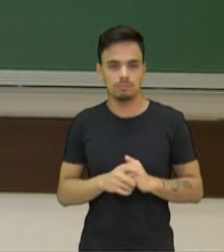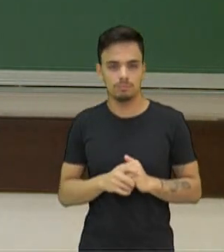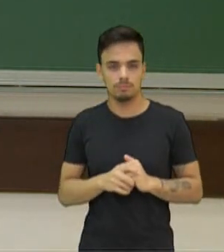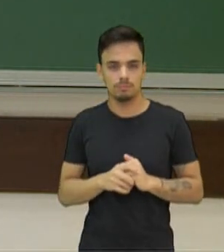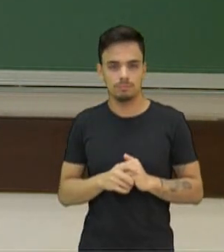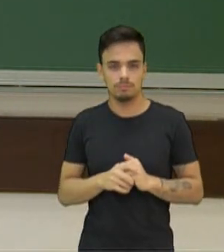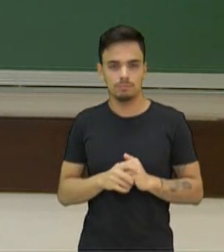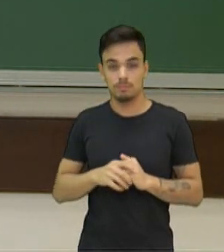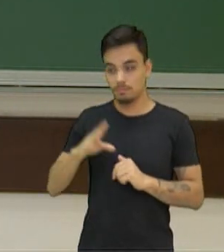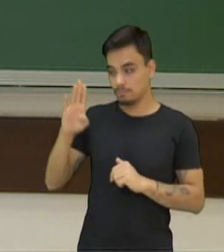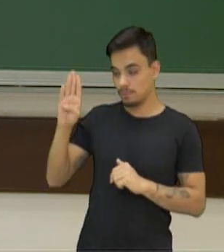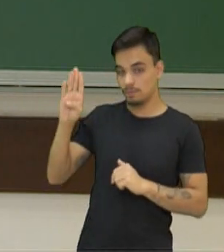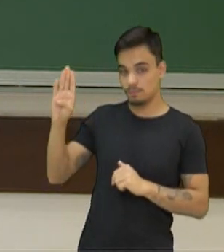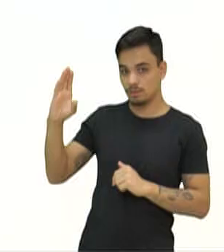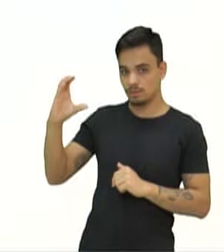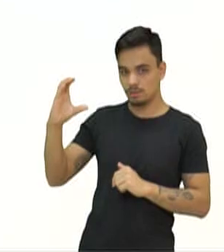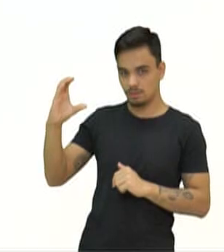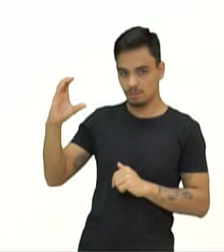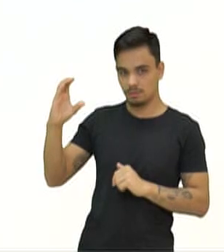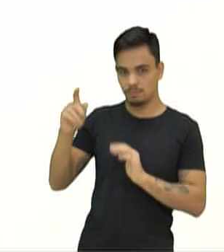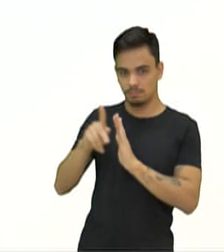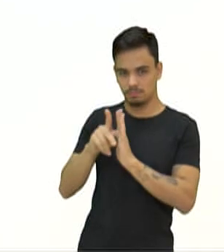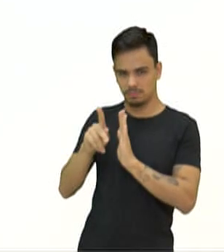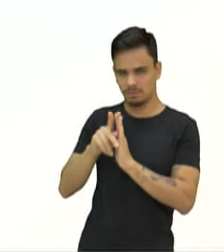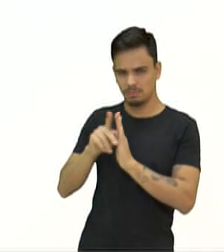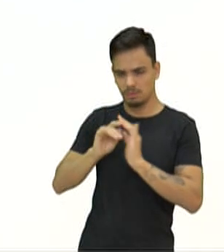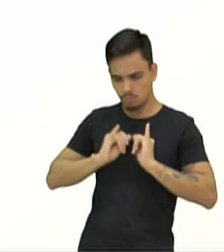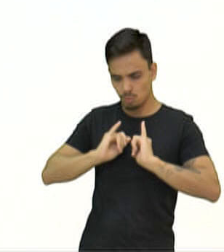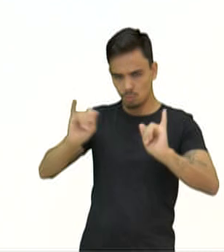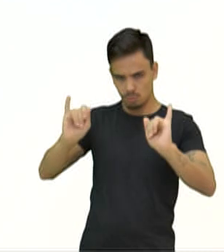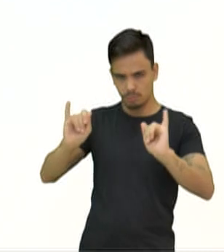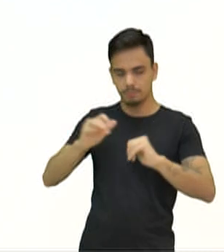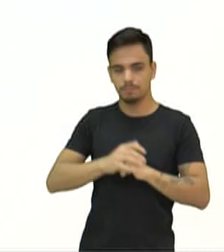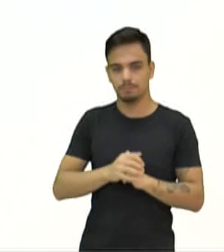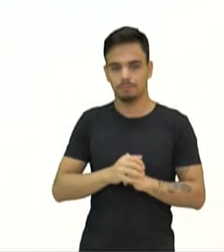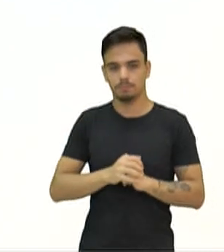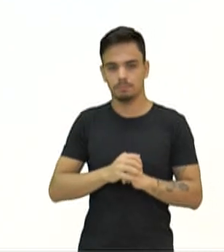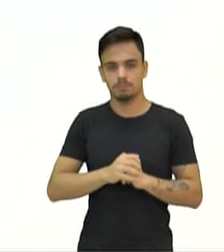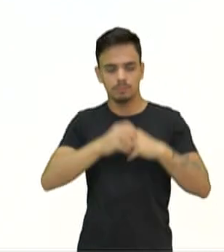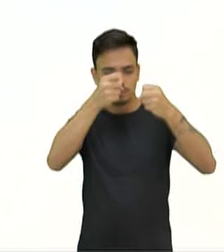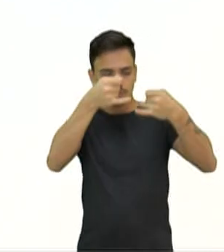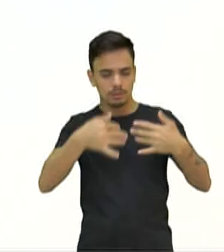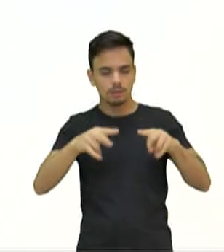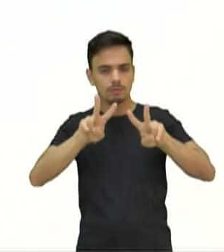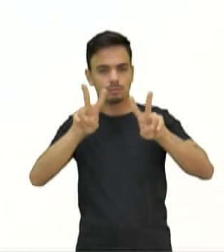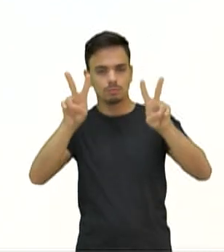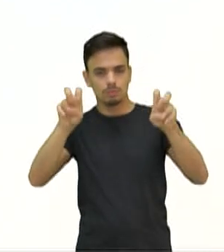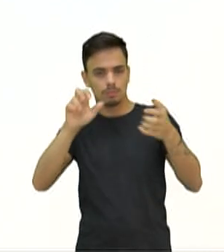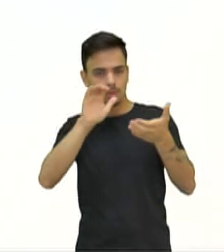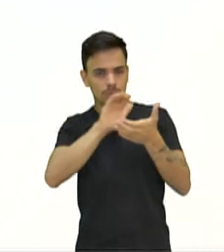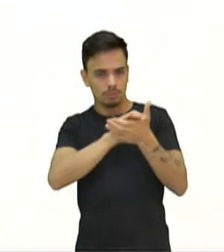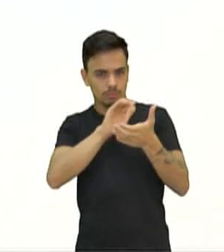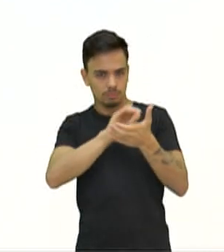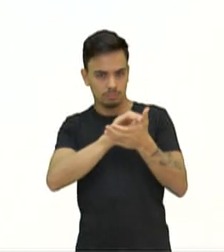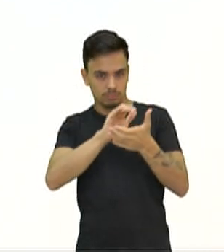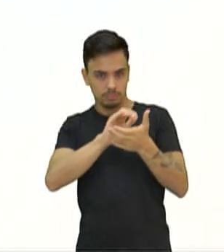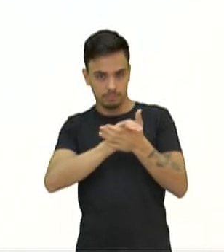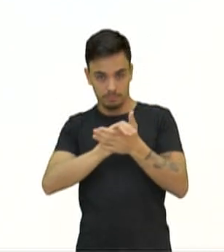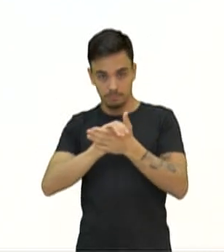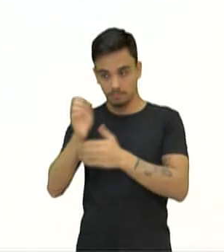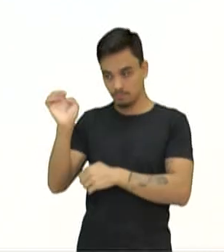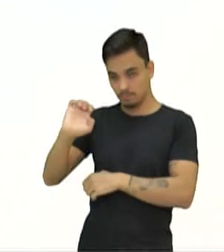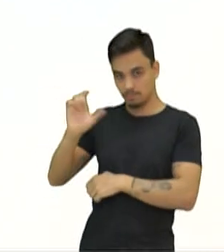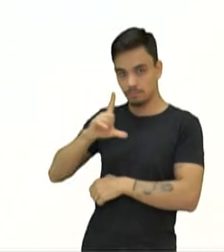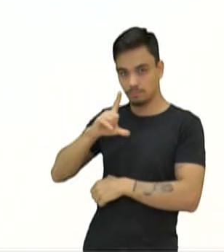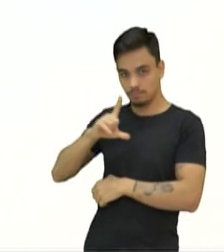da BBC News que vai falar sobre um casal homossexual que queria